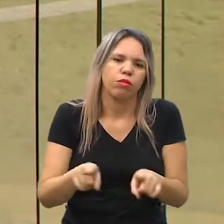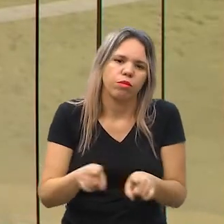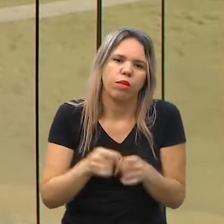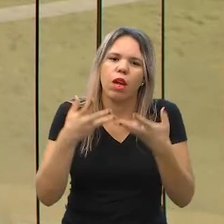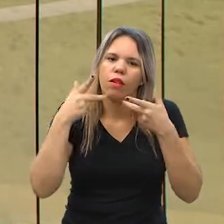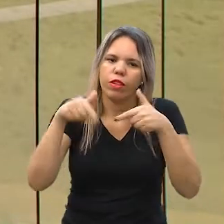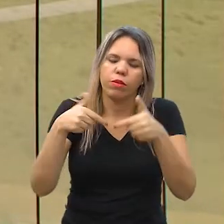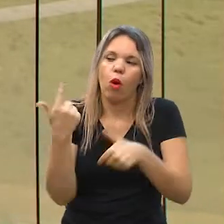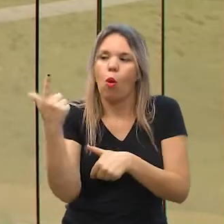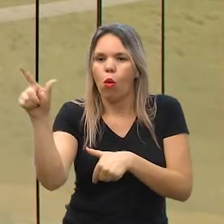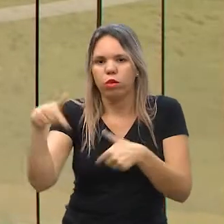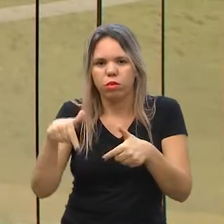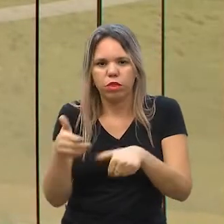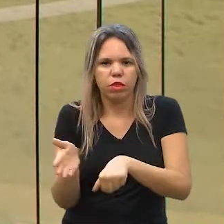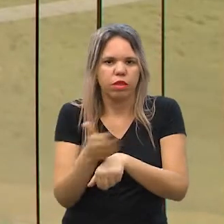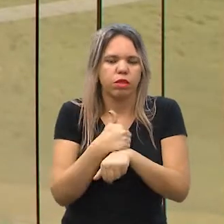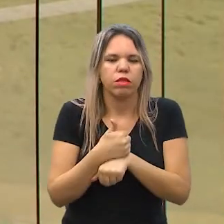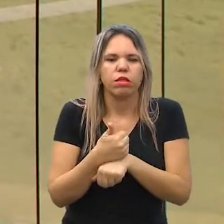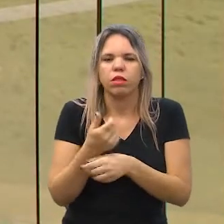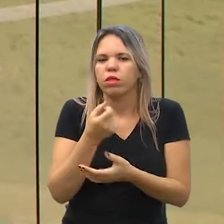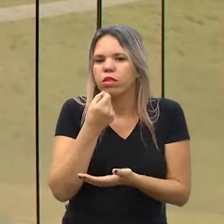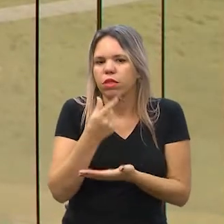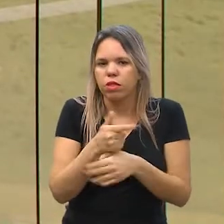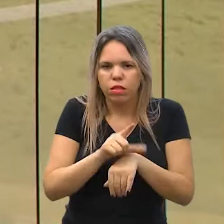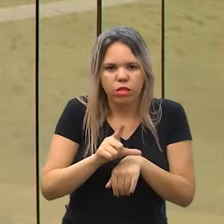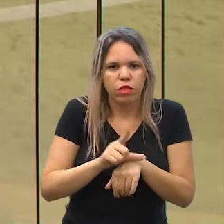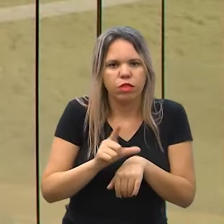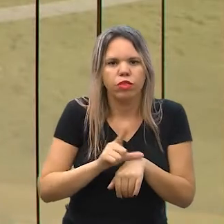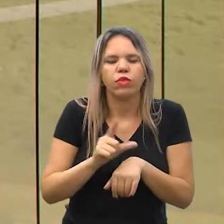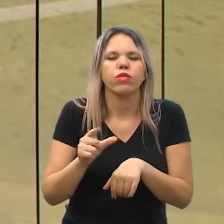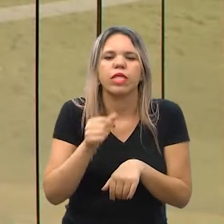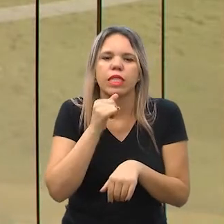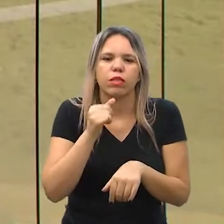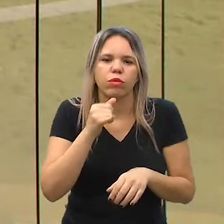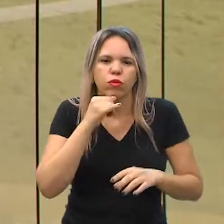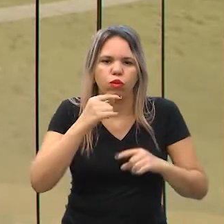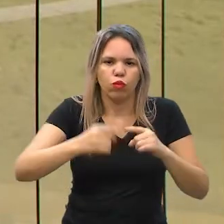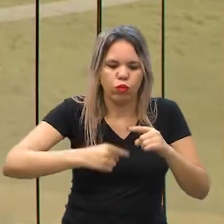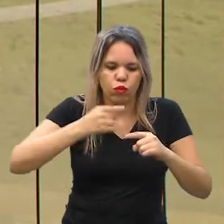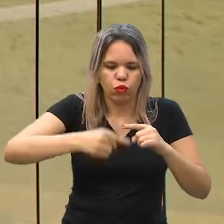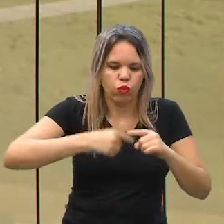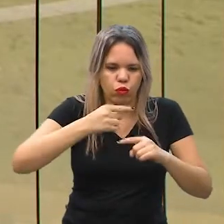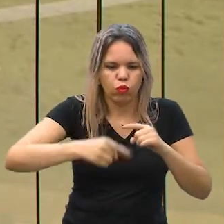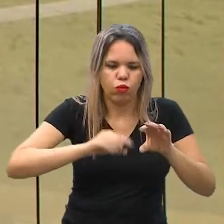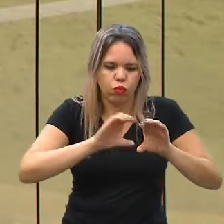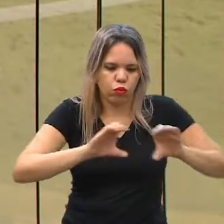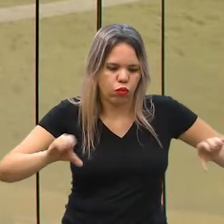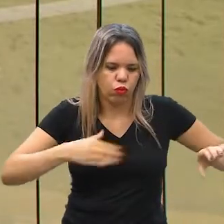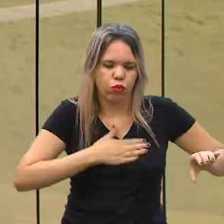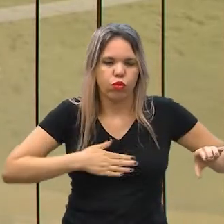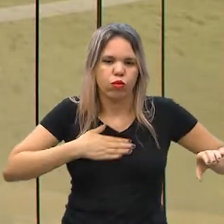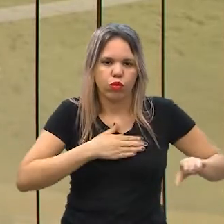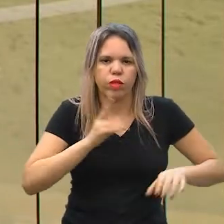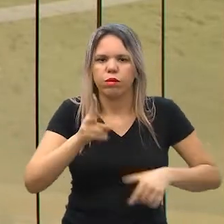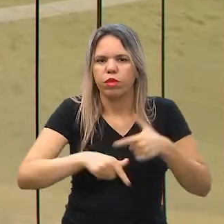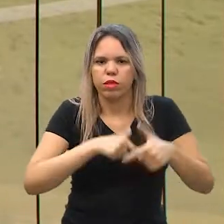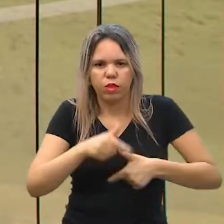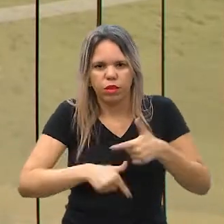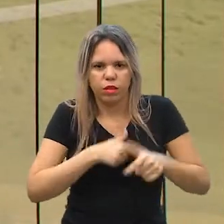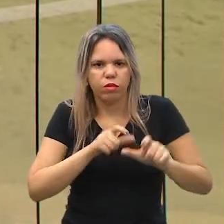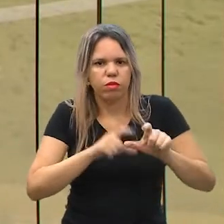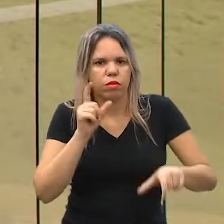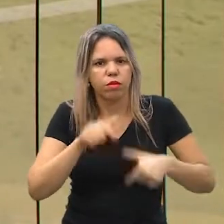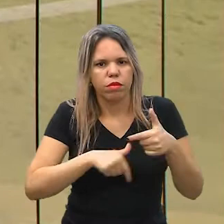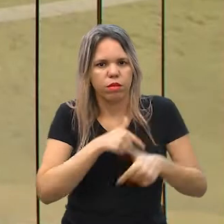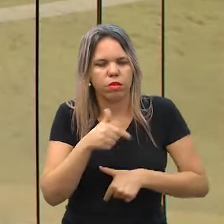maravilhoso. E eu tinha um outro trabalho também antes da farmácia, que eu ficava enrolando conduíte, eu gostava. Então assim, eu sempre quis ter a